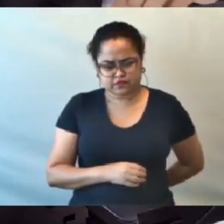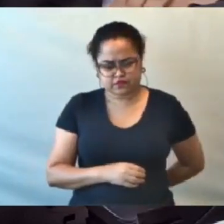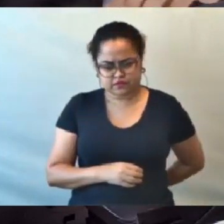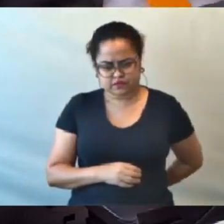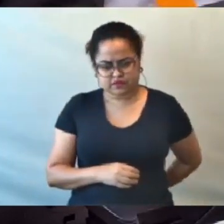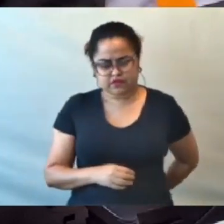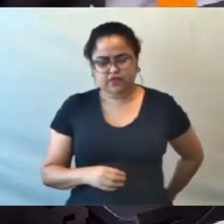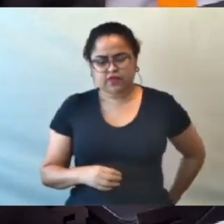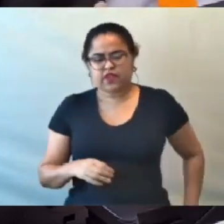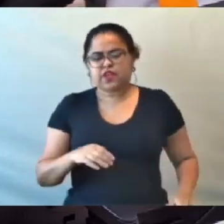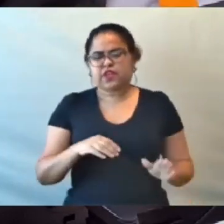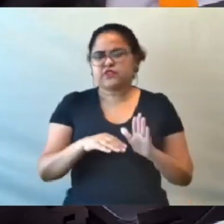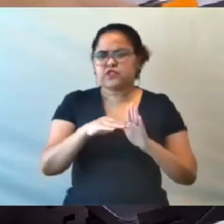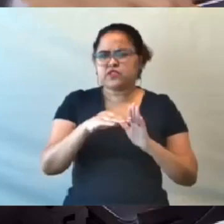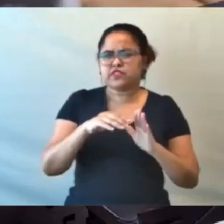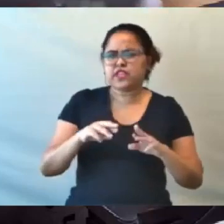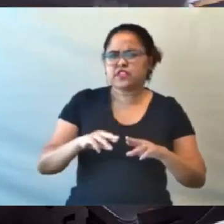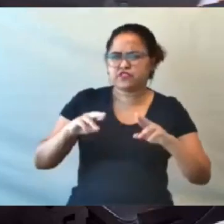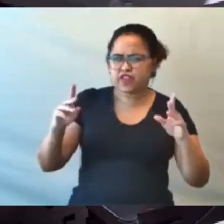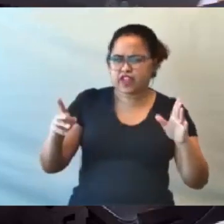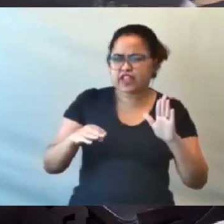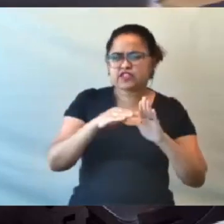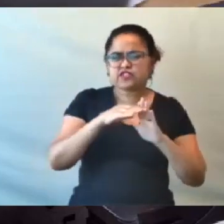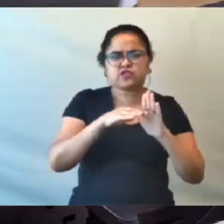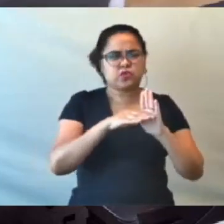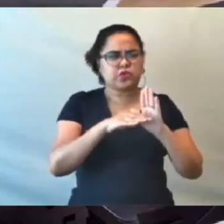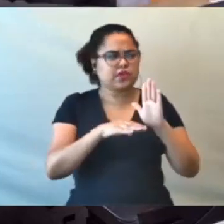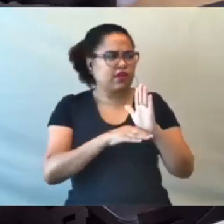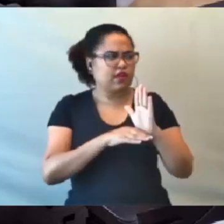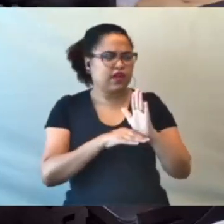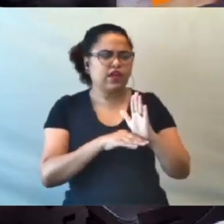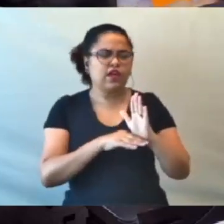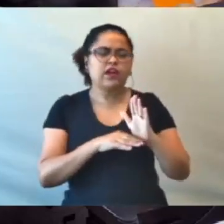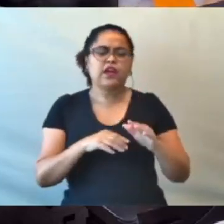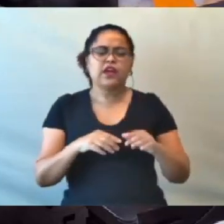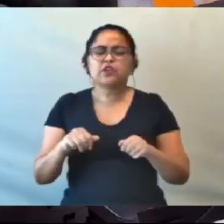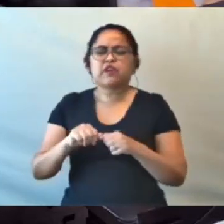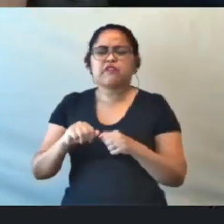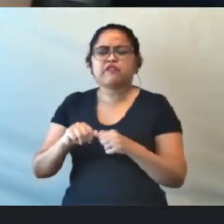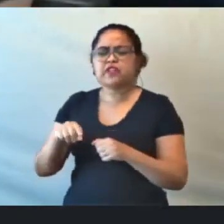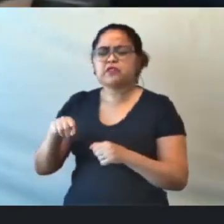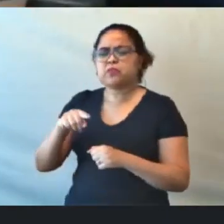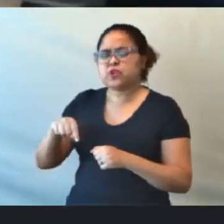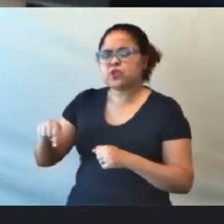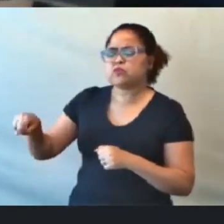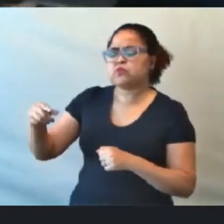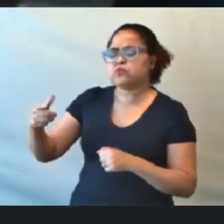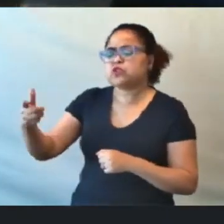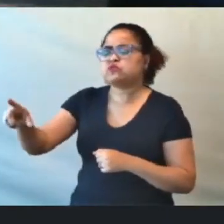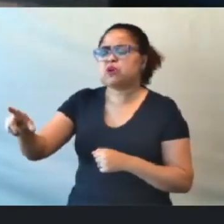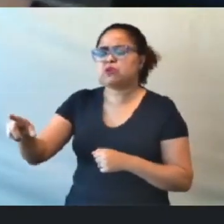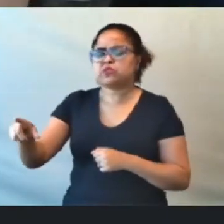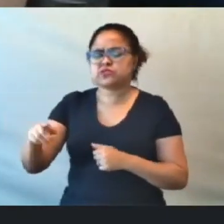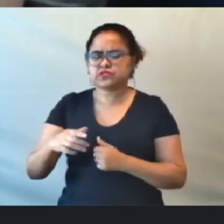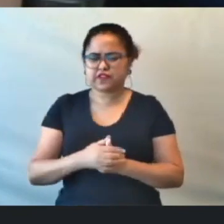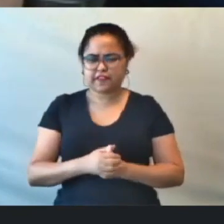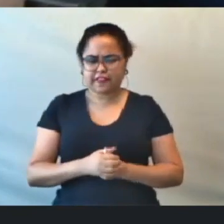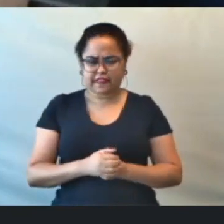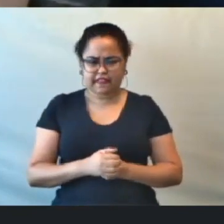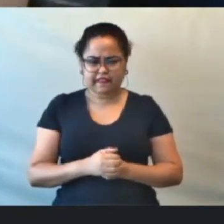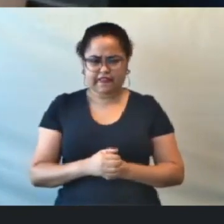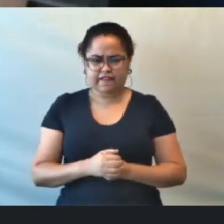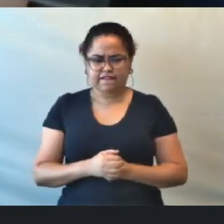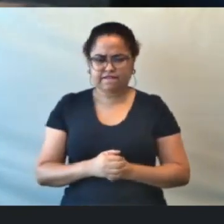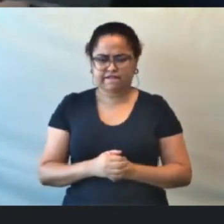e aqueles feitos pela Consominas, pelo consórcio? Bom, as divergências são normais,